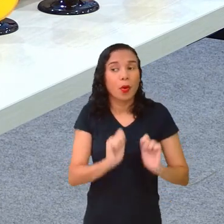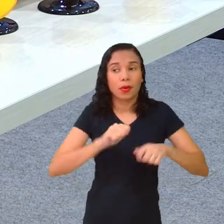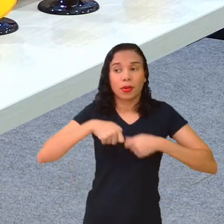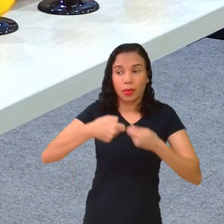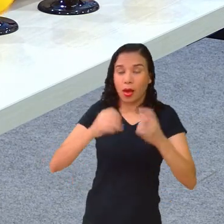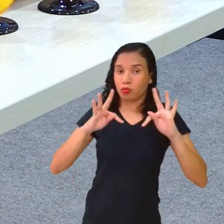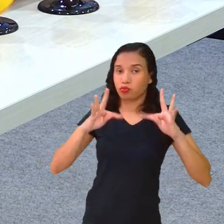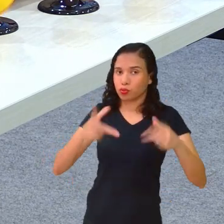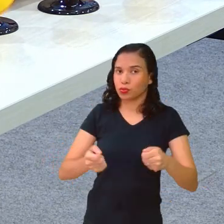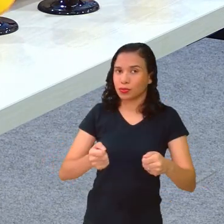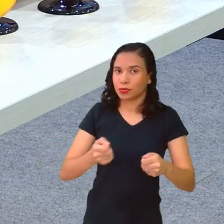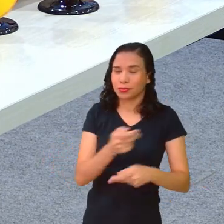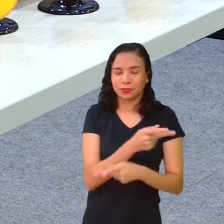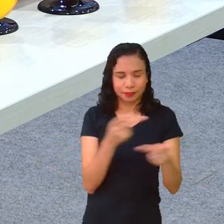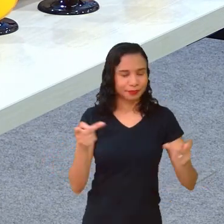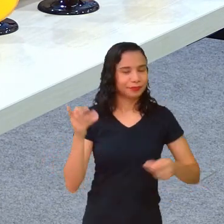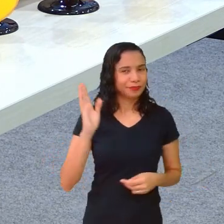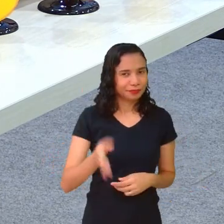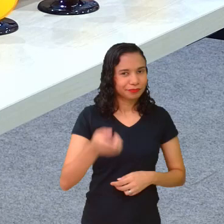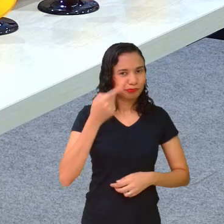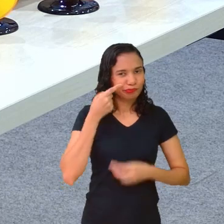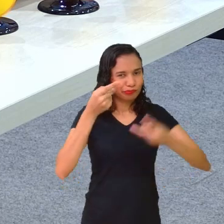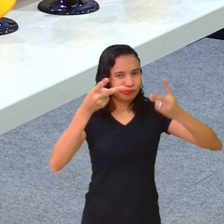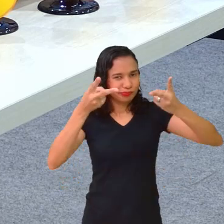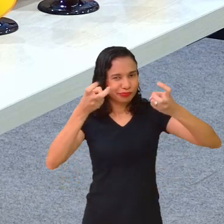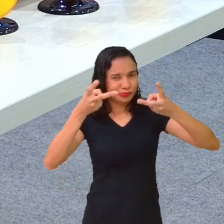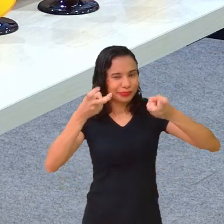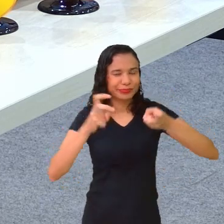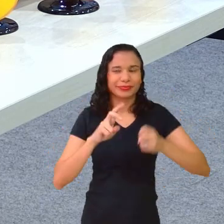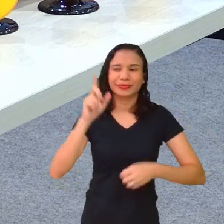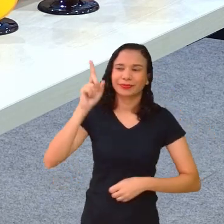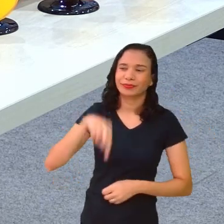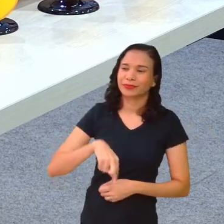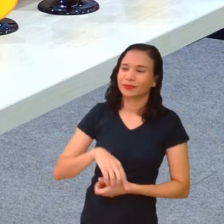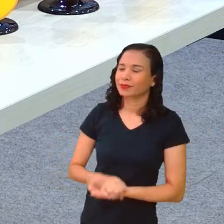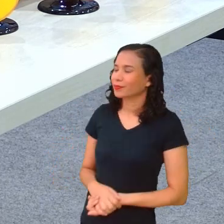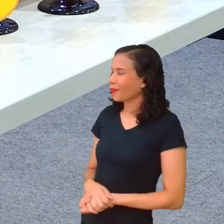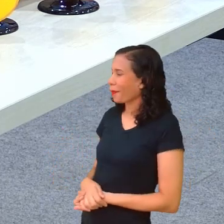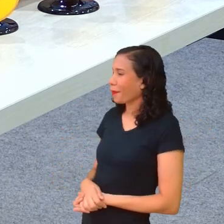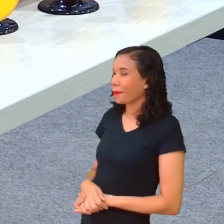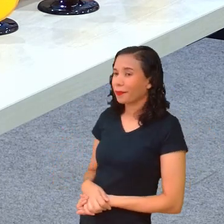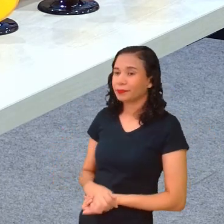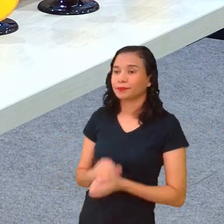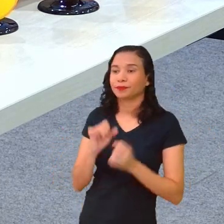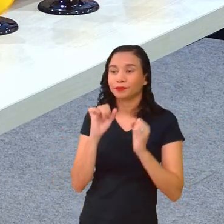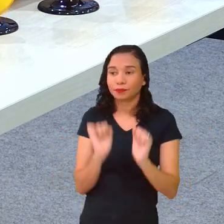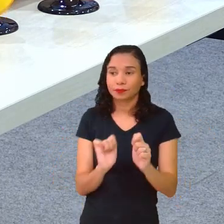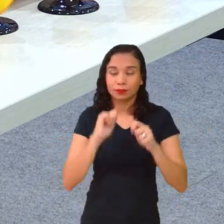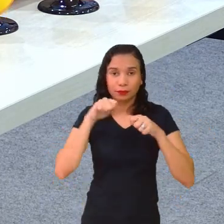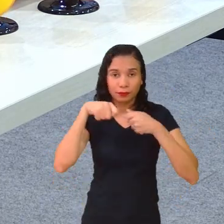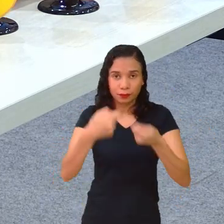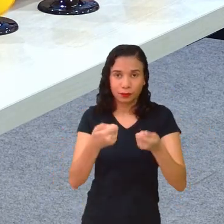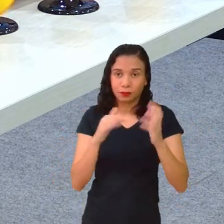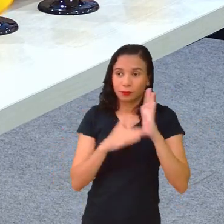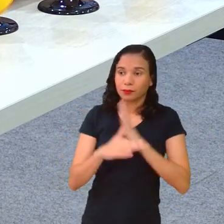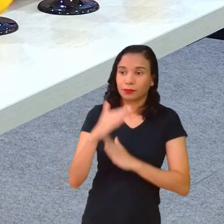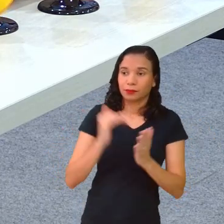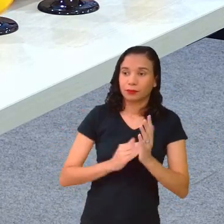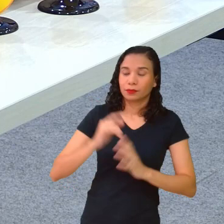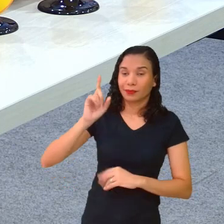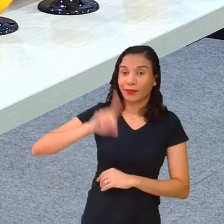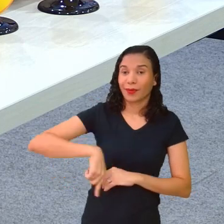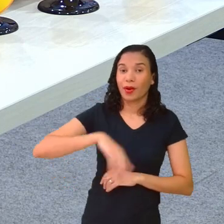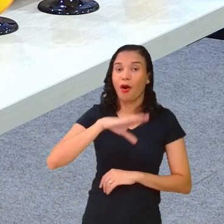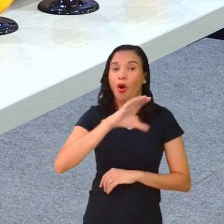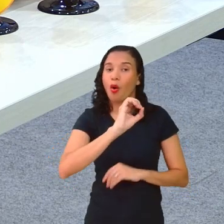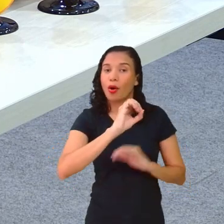Então, eu acredito que alguns de vocês já matou aí a charada, né? Que quem pode doar para todos vai ser o